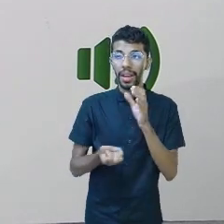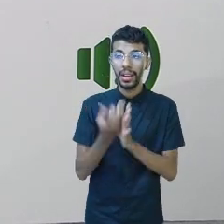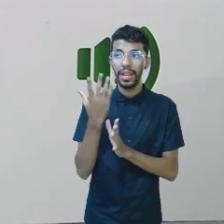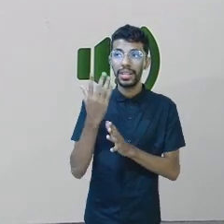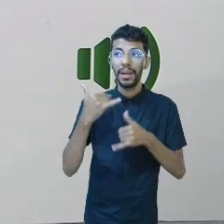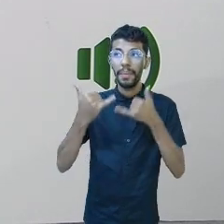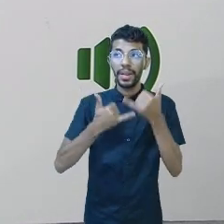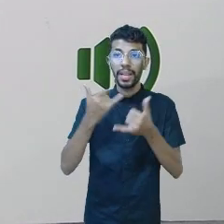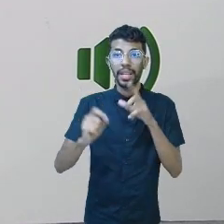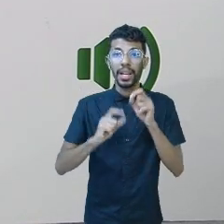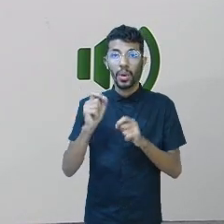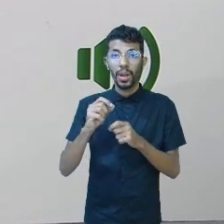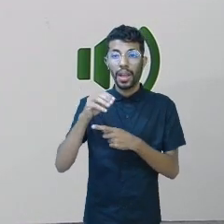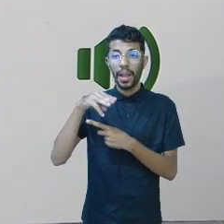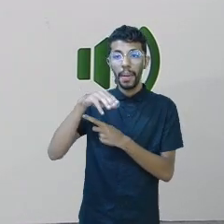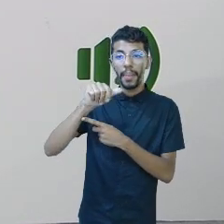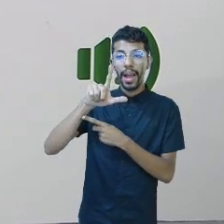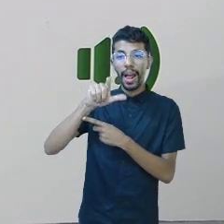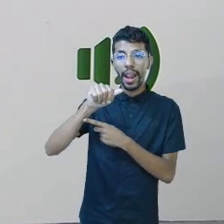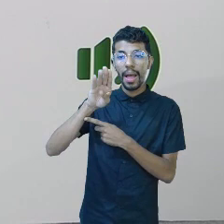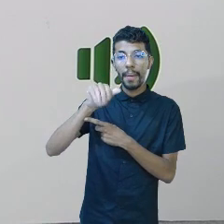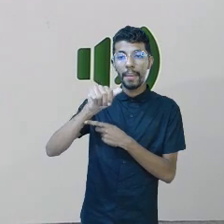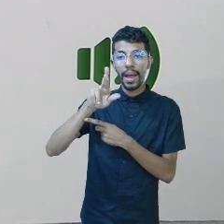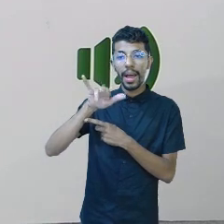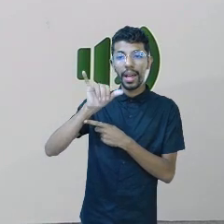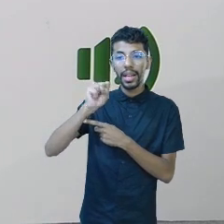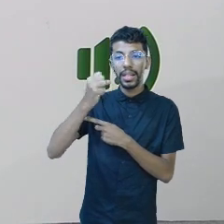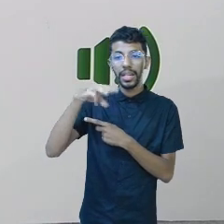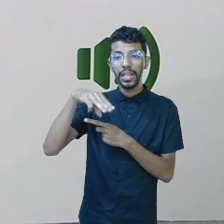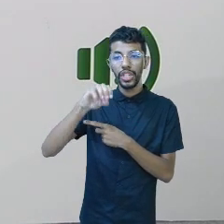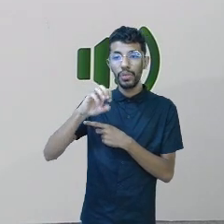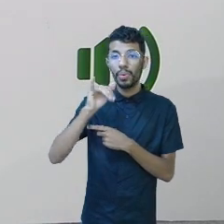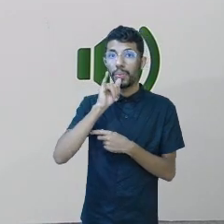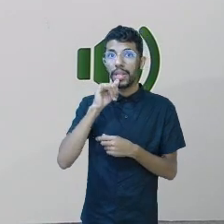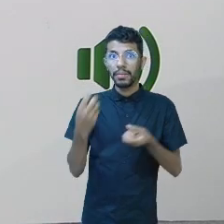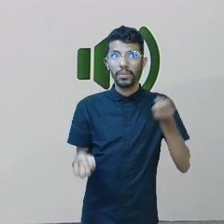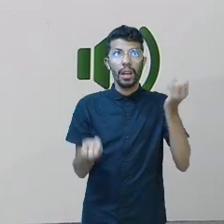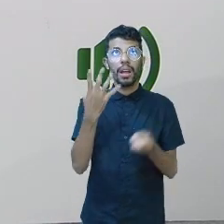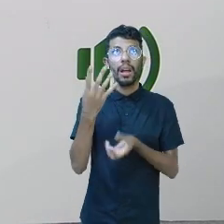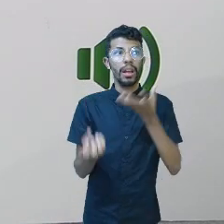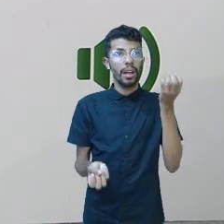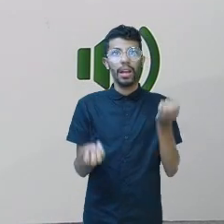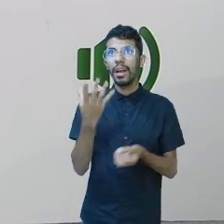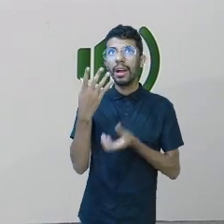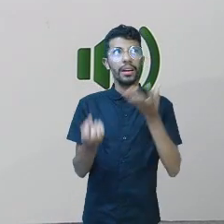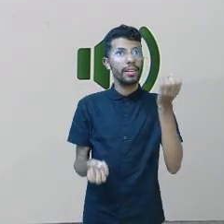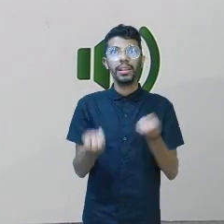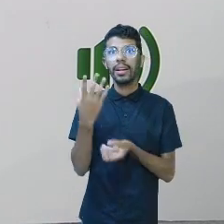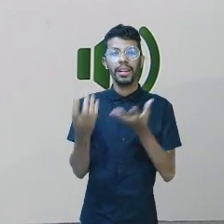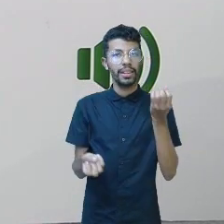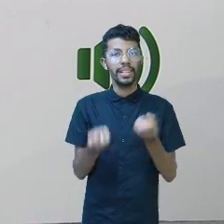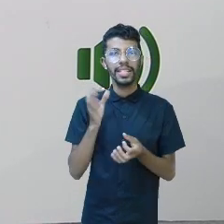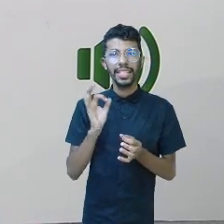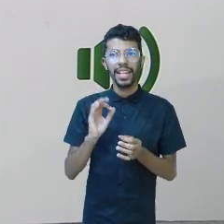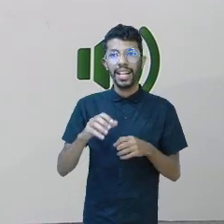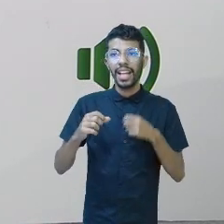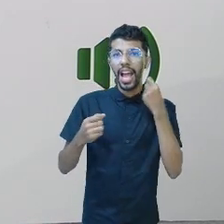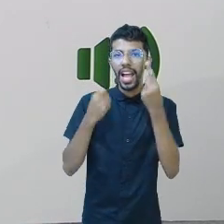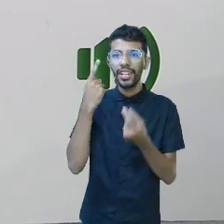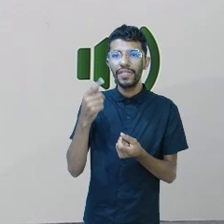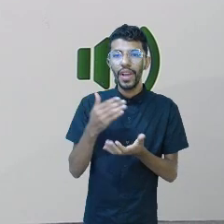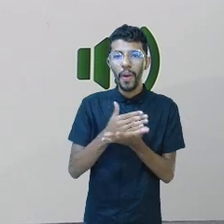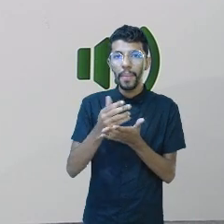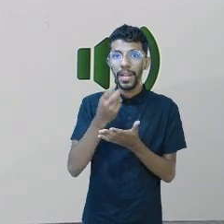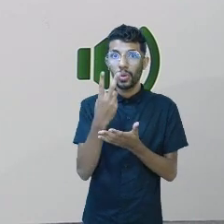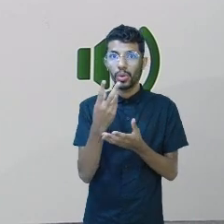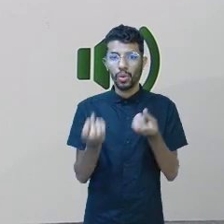aquela brincadeira de você jogar vários objetos, né, para cima. Às vezes a gente começa com 2 e aí vai aumentando, 2,